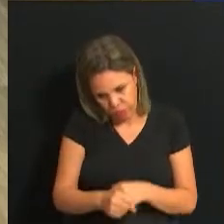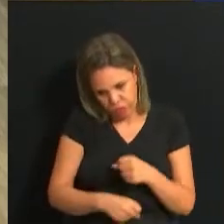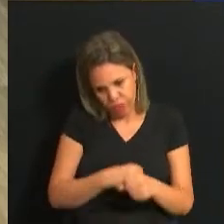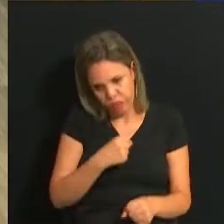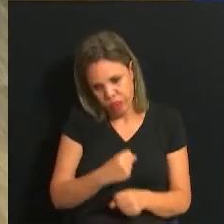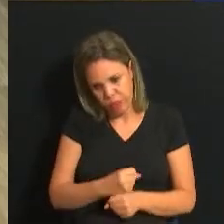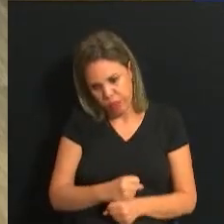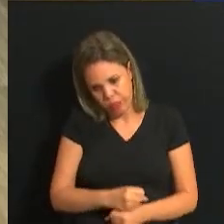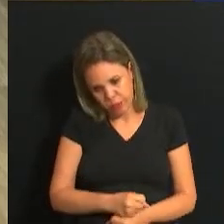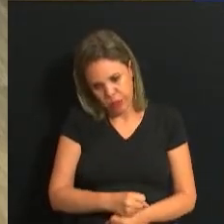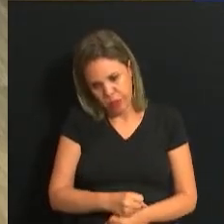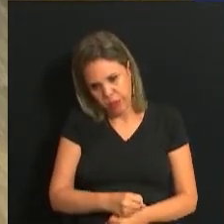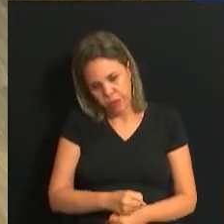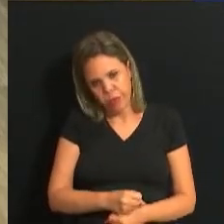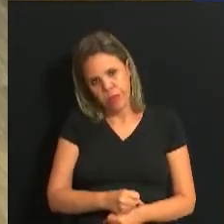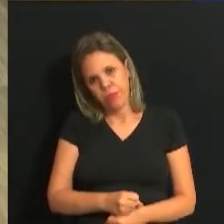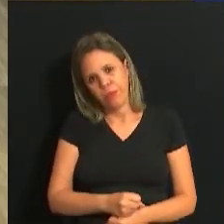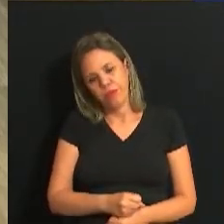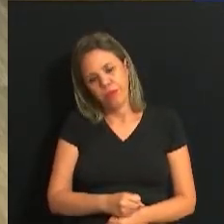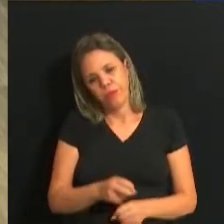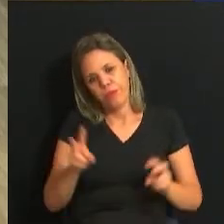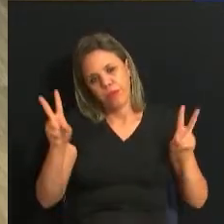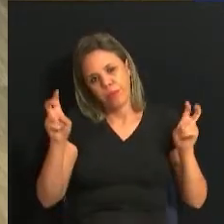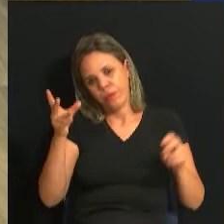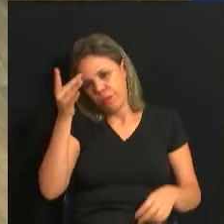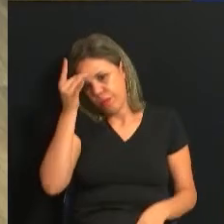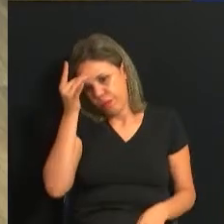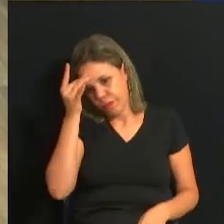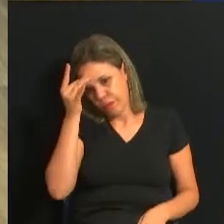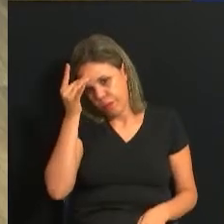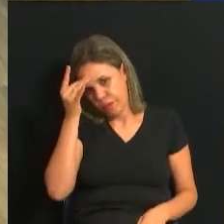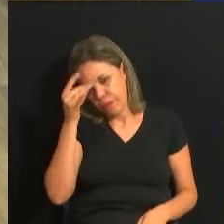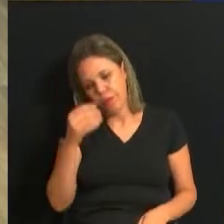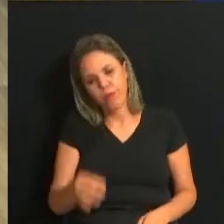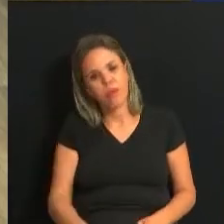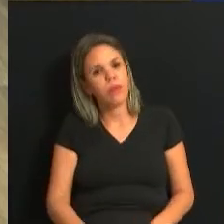pandemia, mas como é que a gente sai sobre este aprendizado ou não?